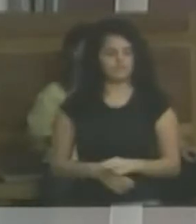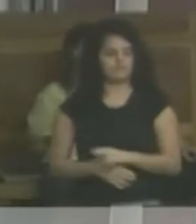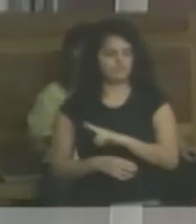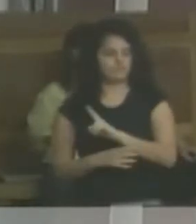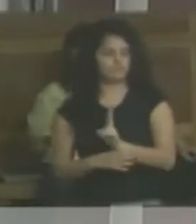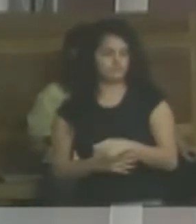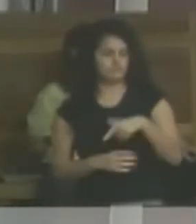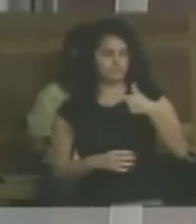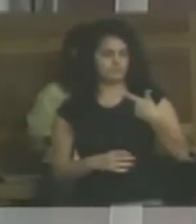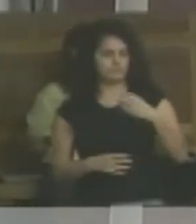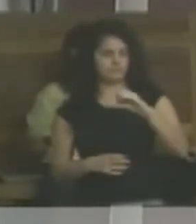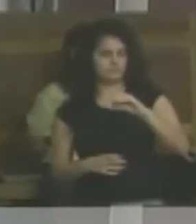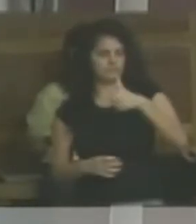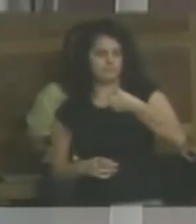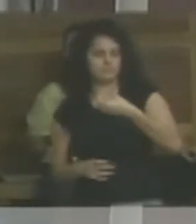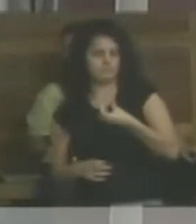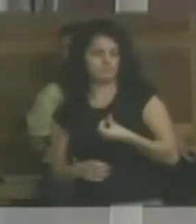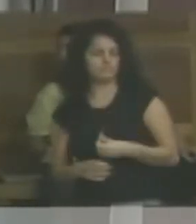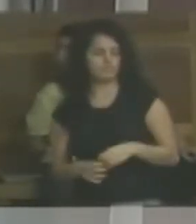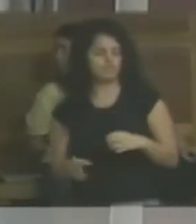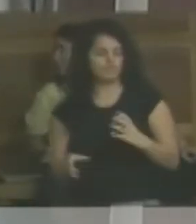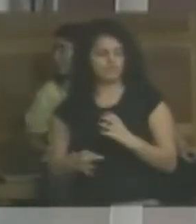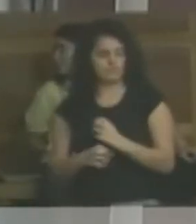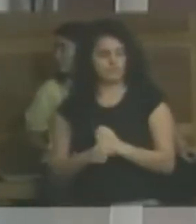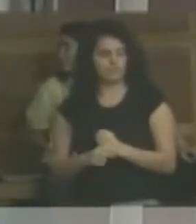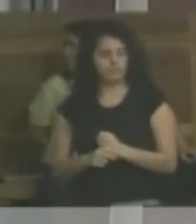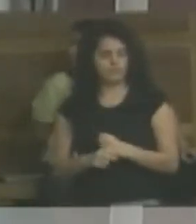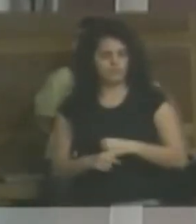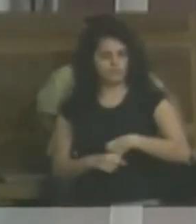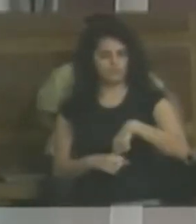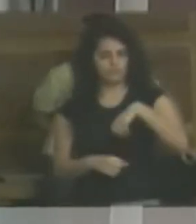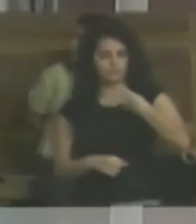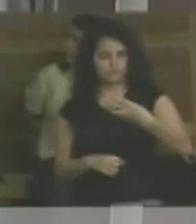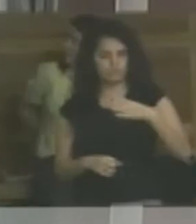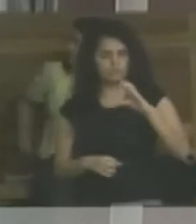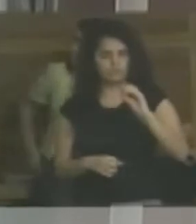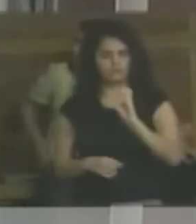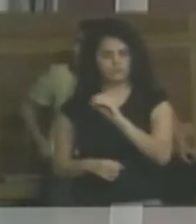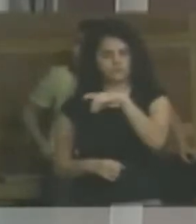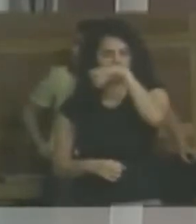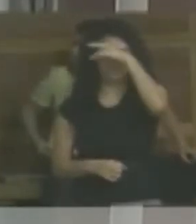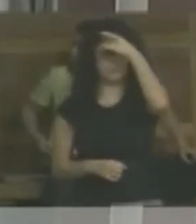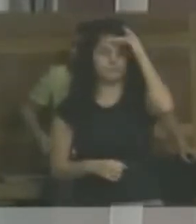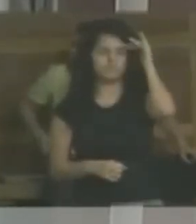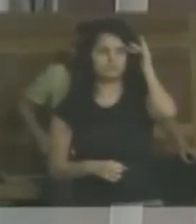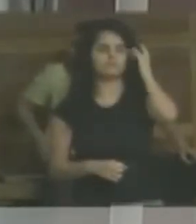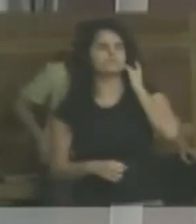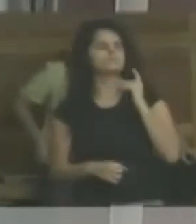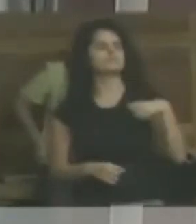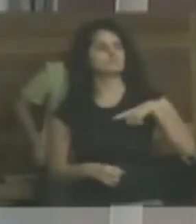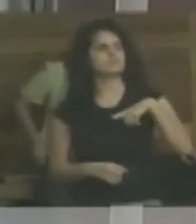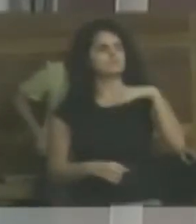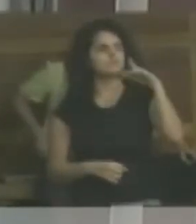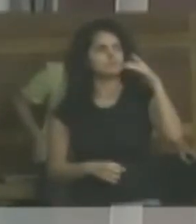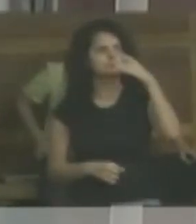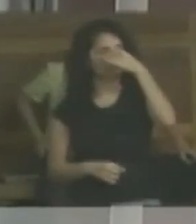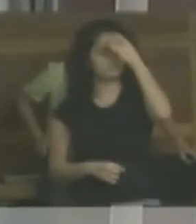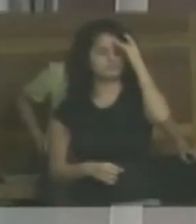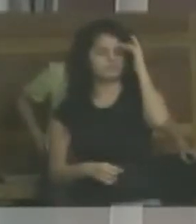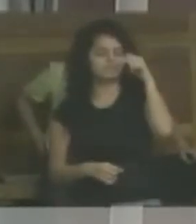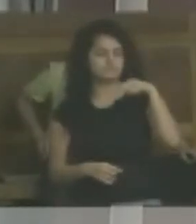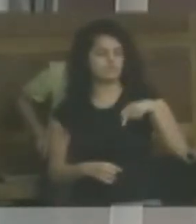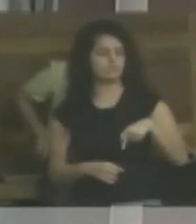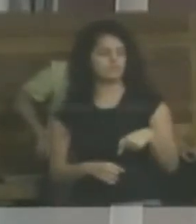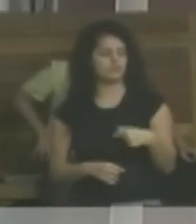de 2016 todinho, formando 400 pessoas em vários cursos. Tá? Tem gente até, tem aqui o meu amigo, que eu esqueci o nome